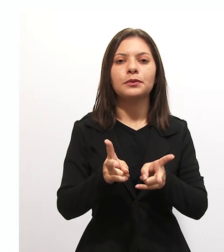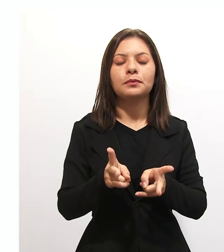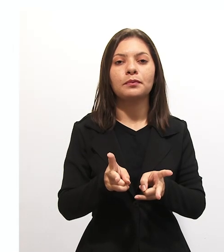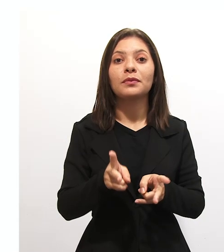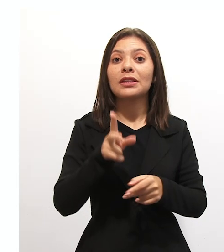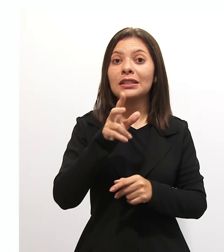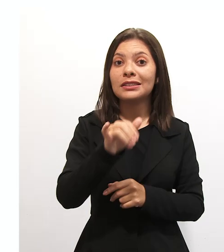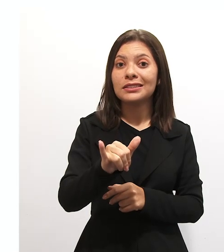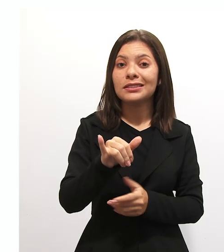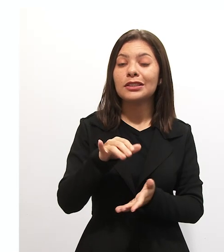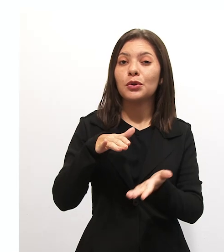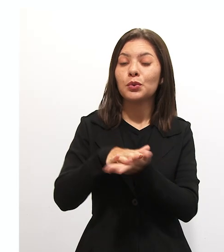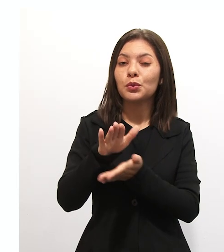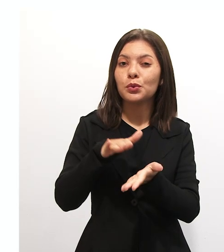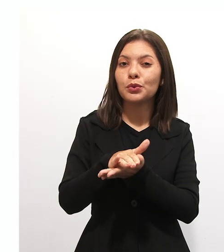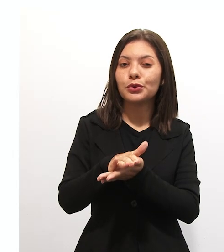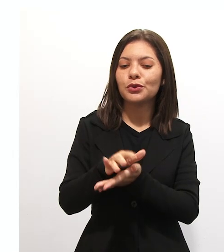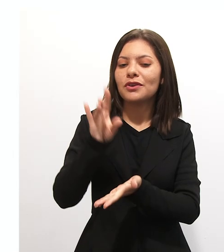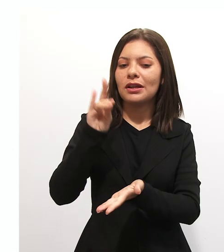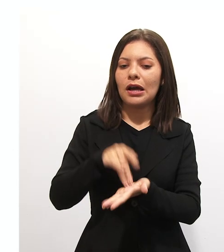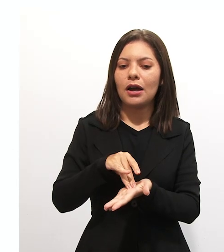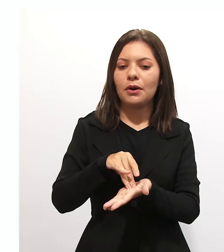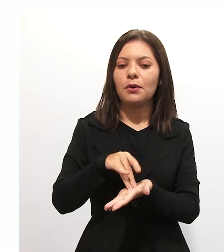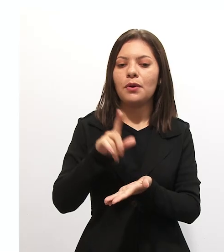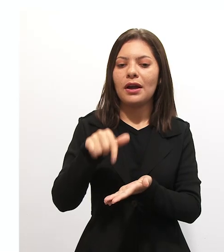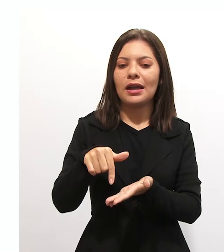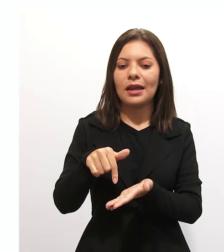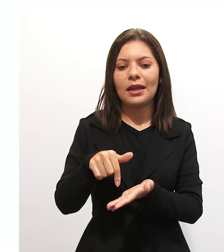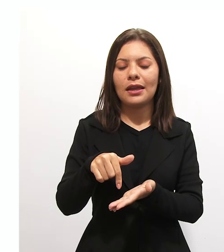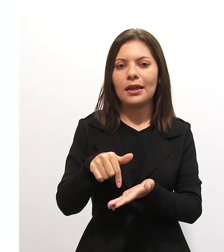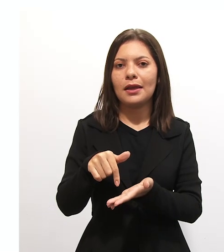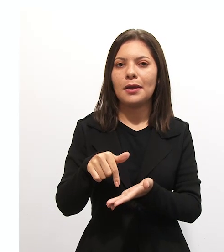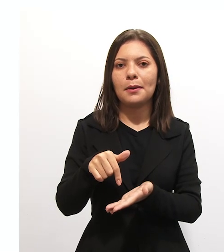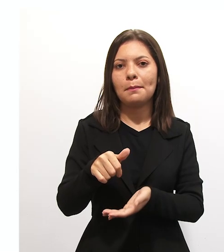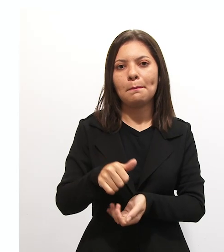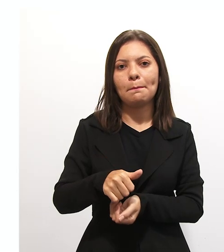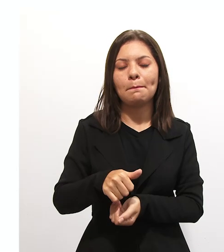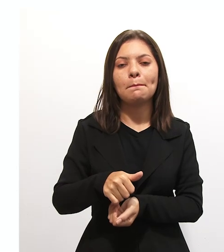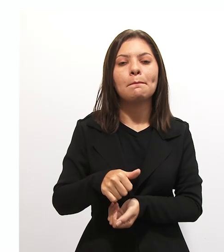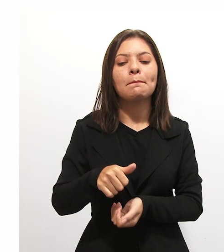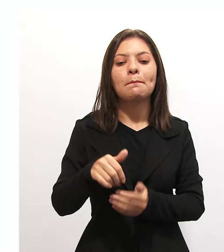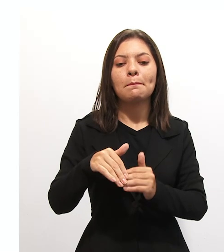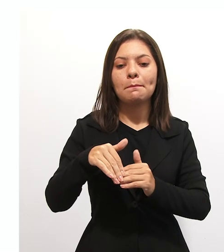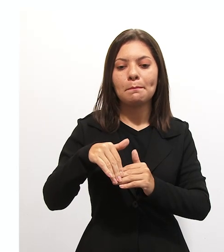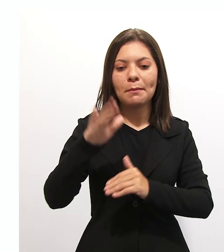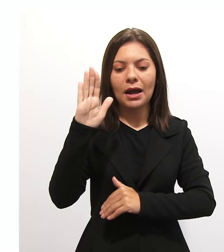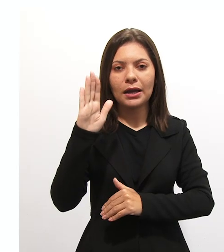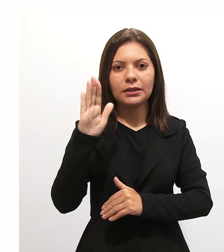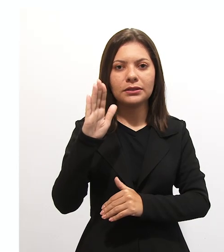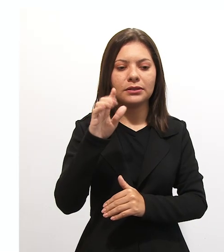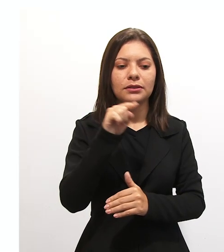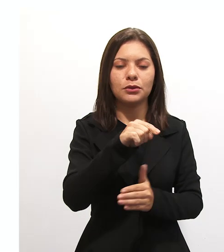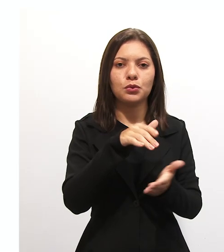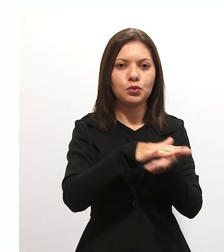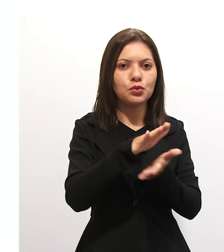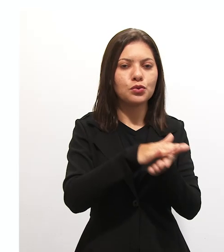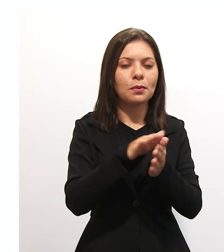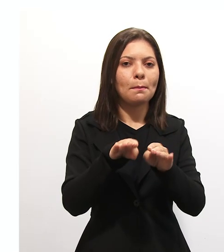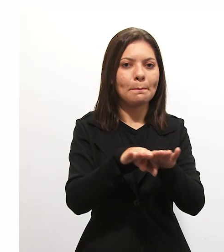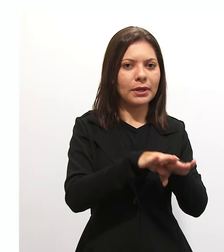maior, maior que o custo padrão, nós temos um desvio que precisa